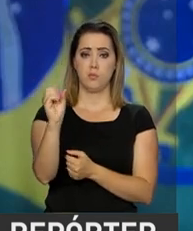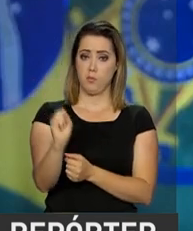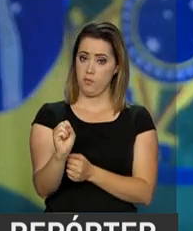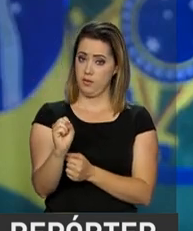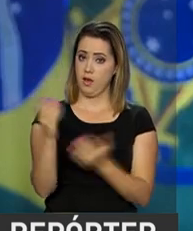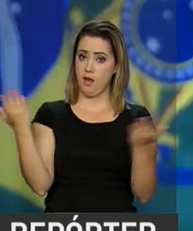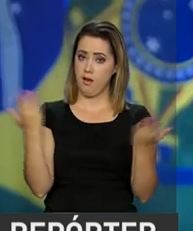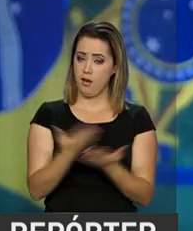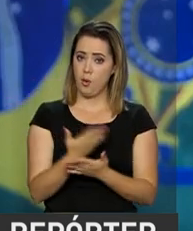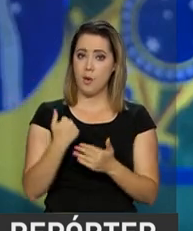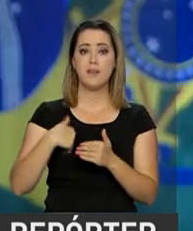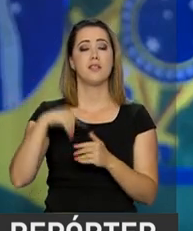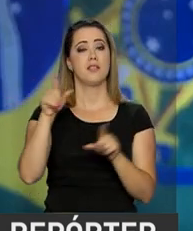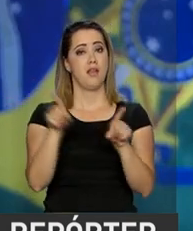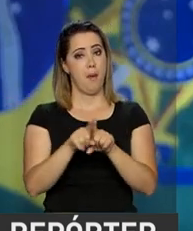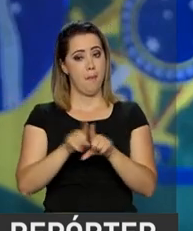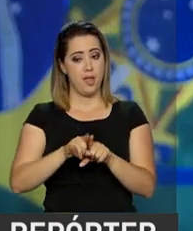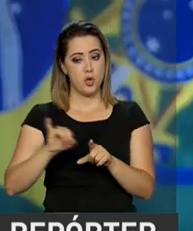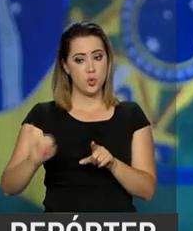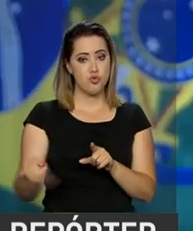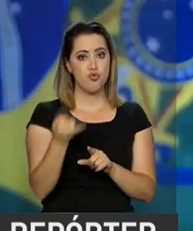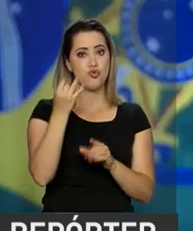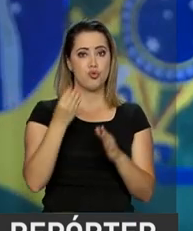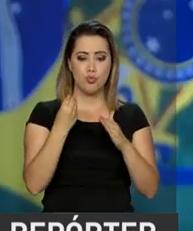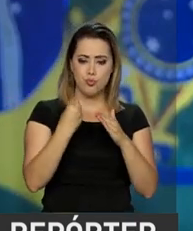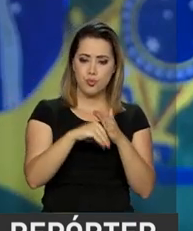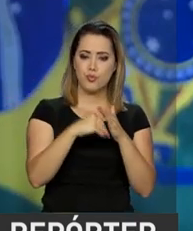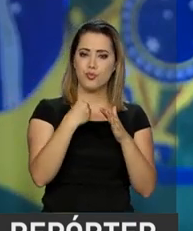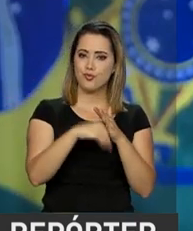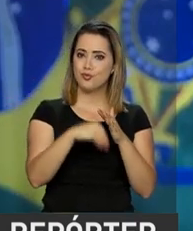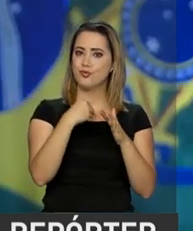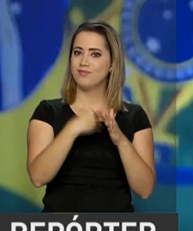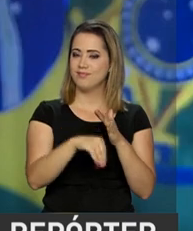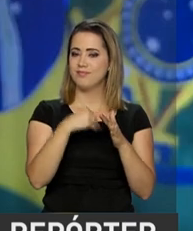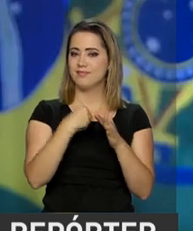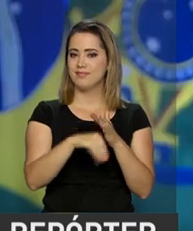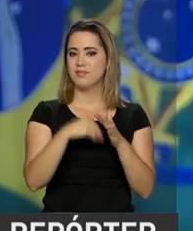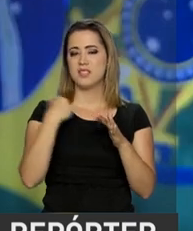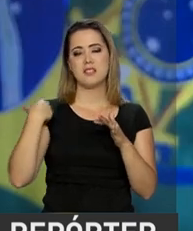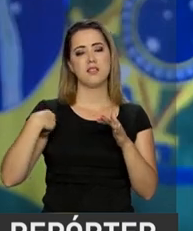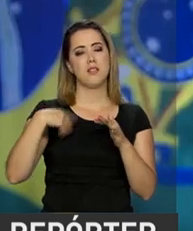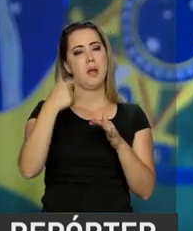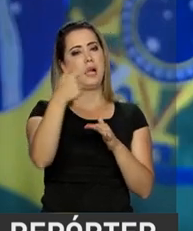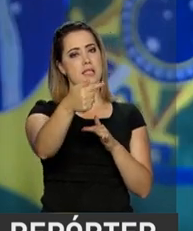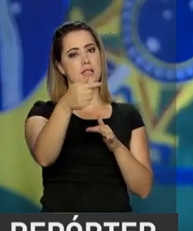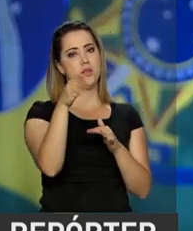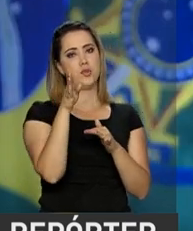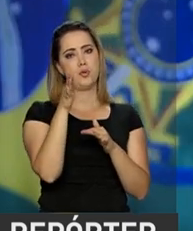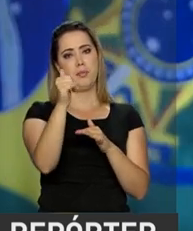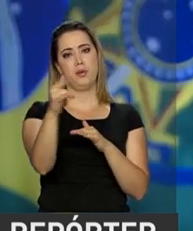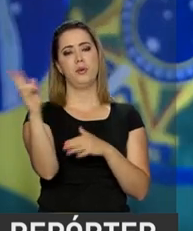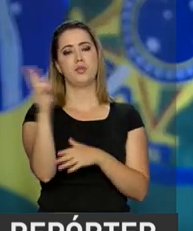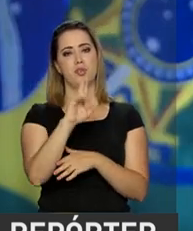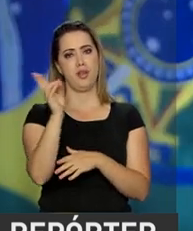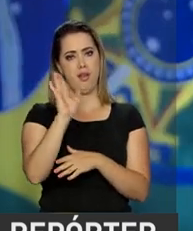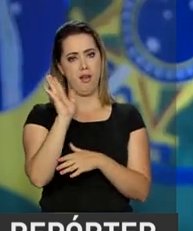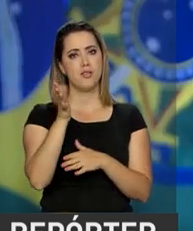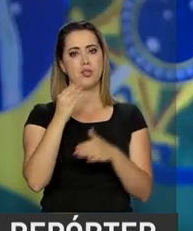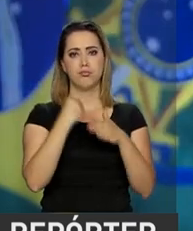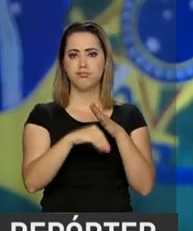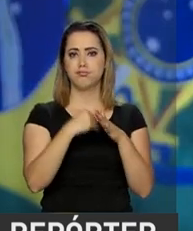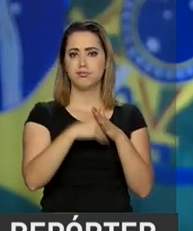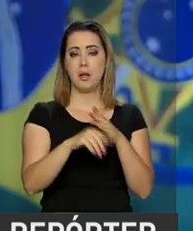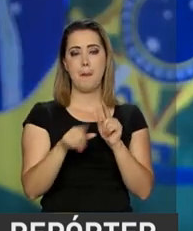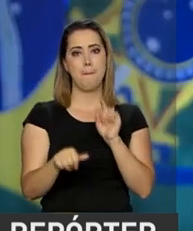agora aumentamos a remuneração do seu dinheiro já foram acreditados 7 bilhões de reais é a